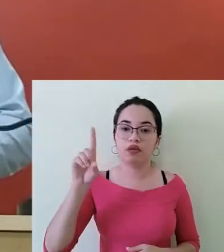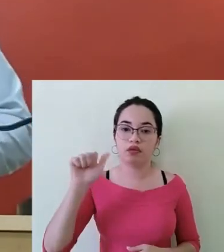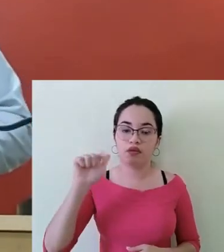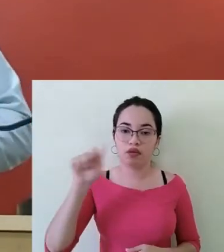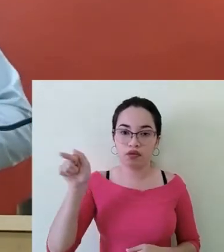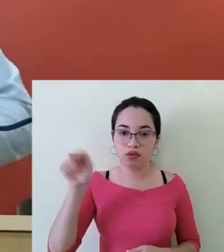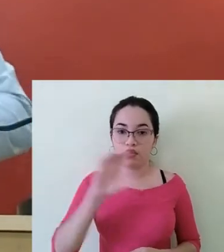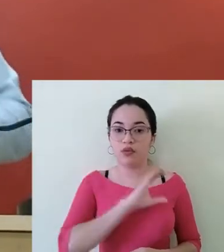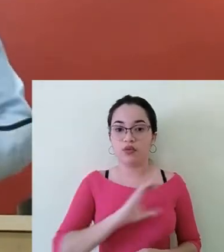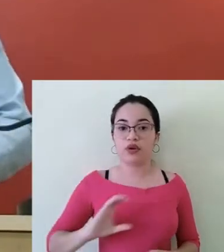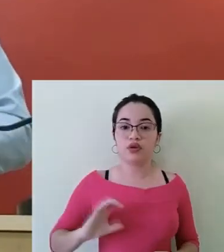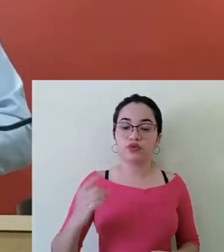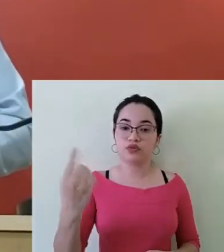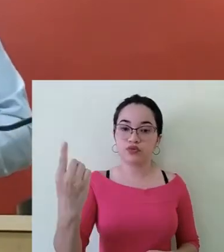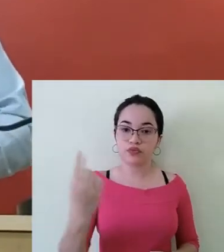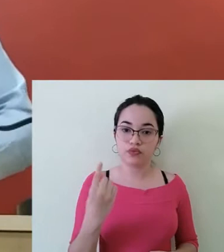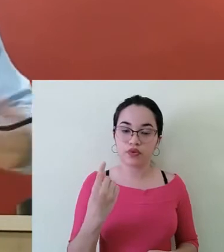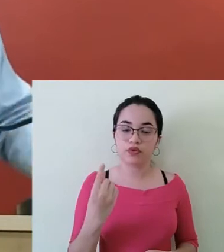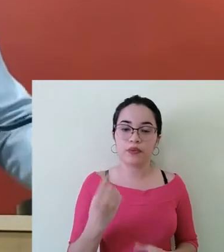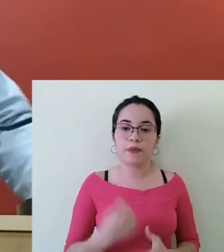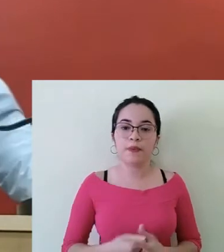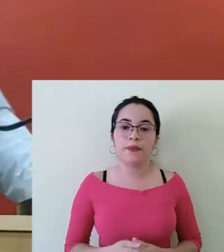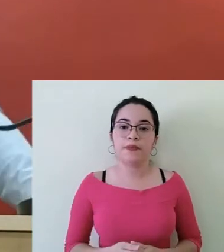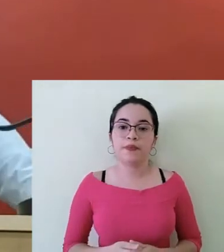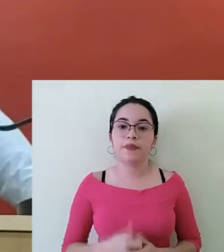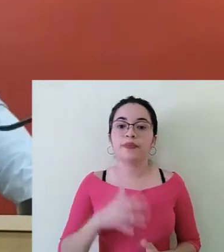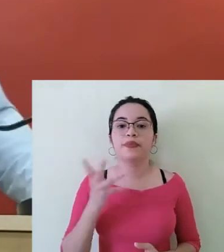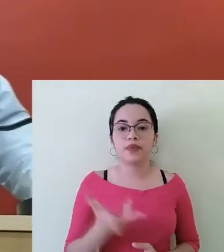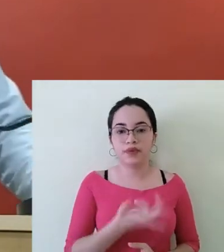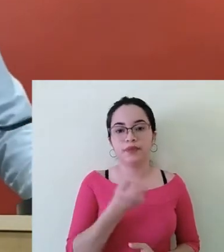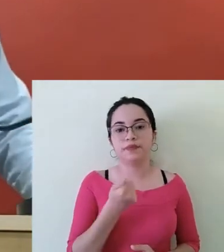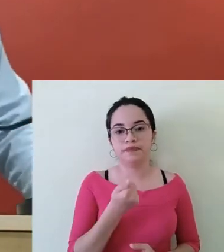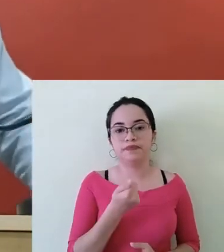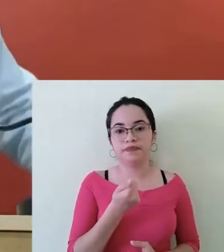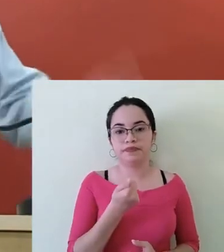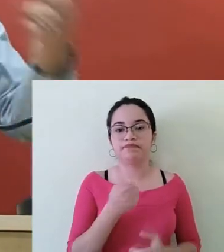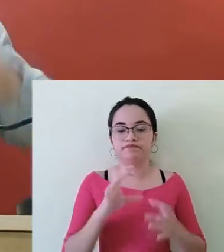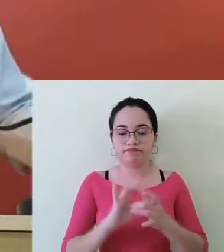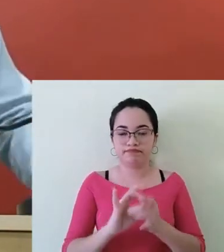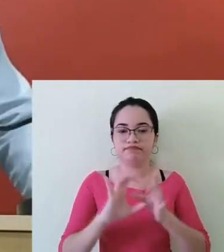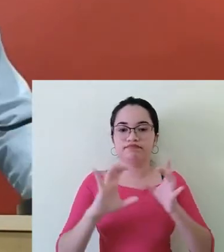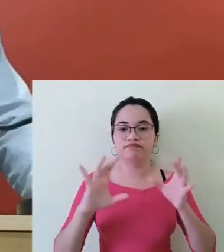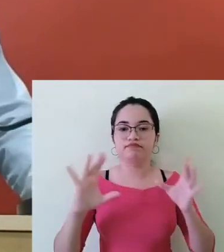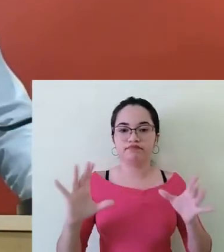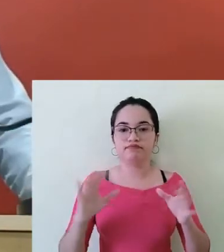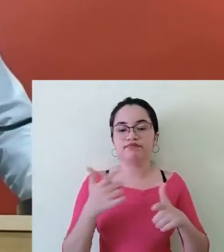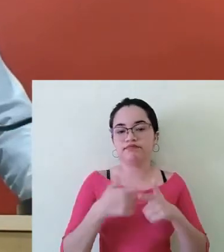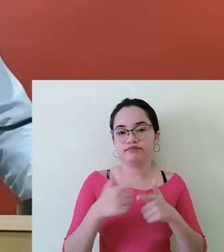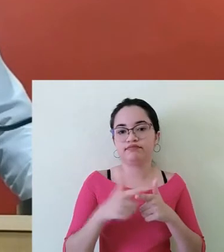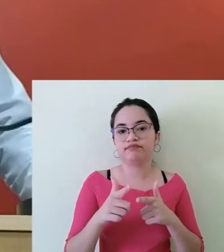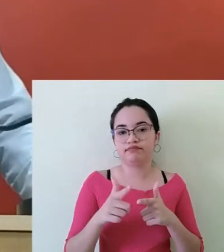Adão. Cristo veio para nos salvar, para nos libertar